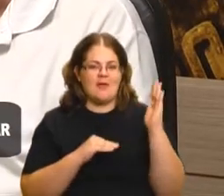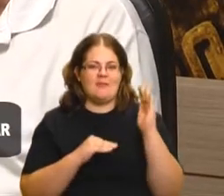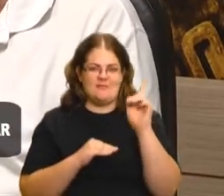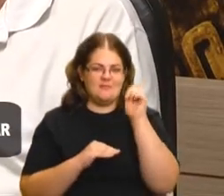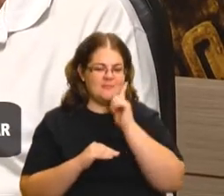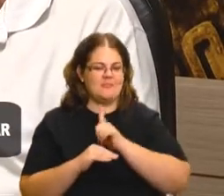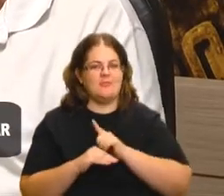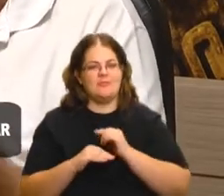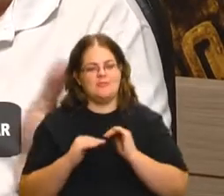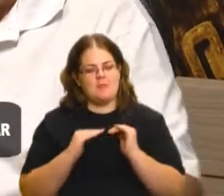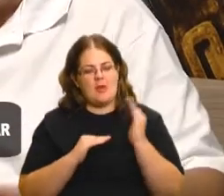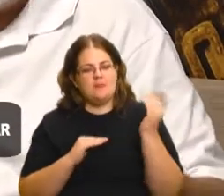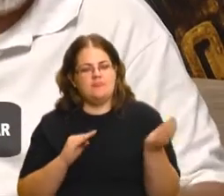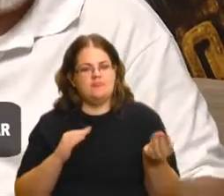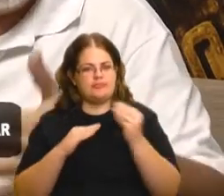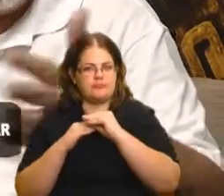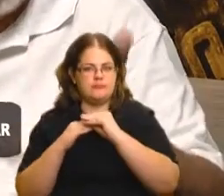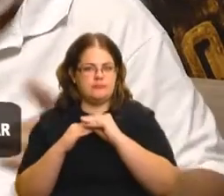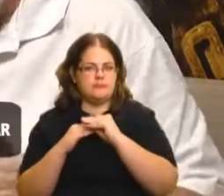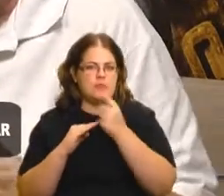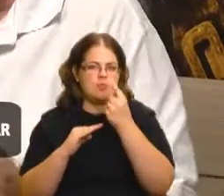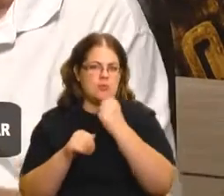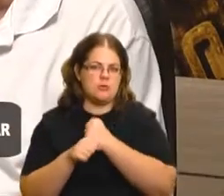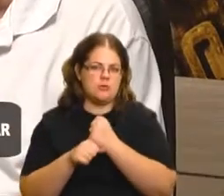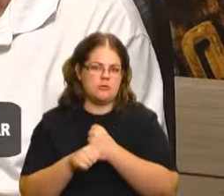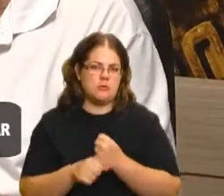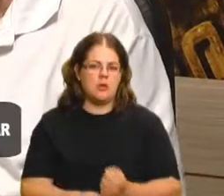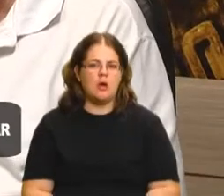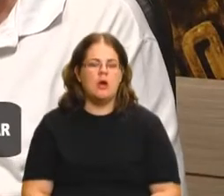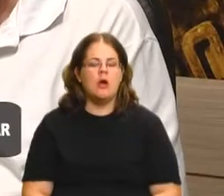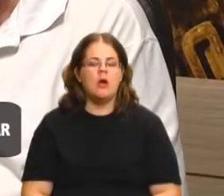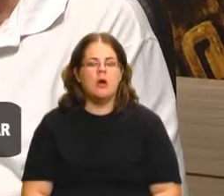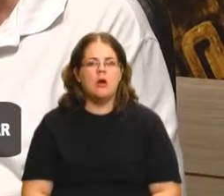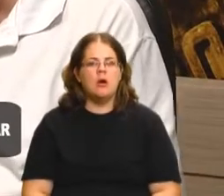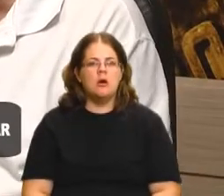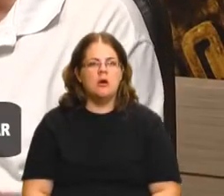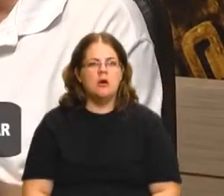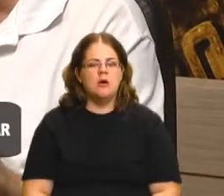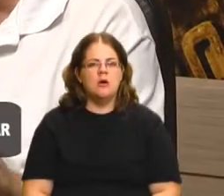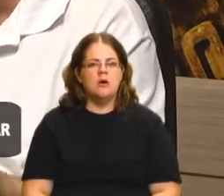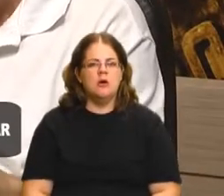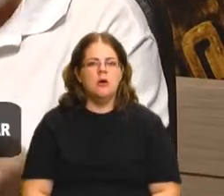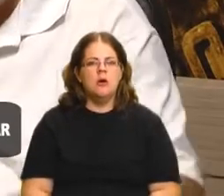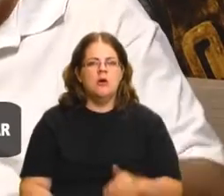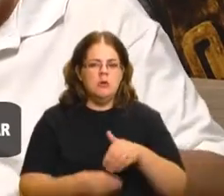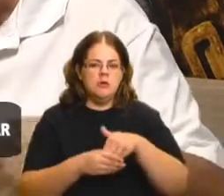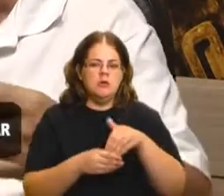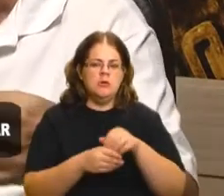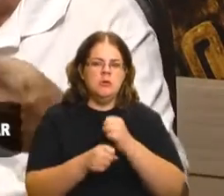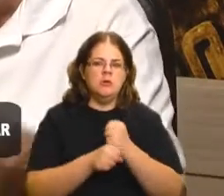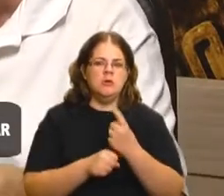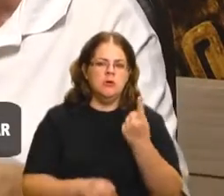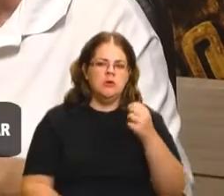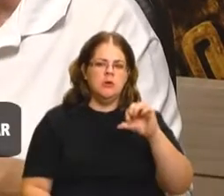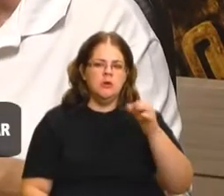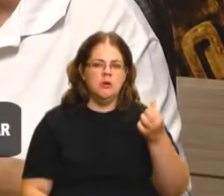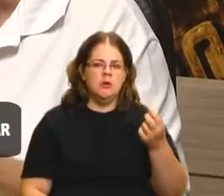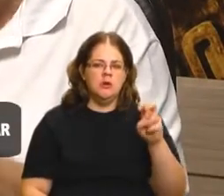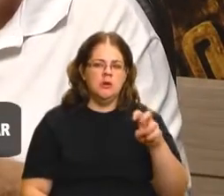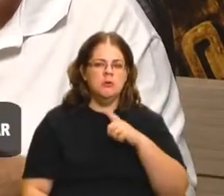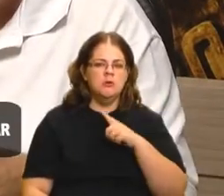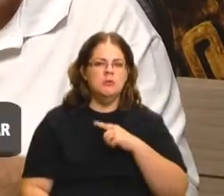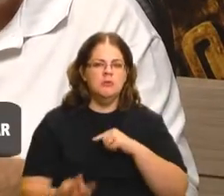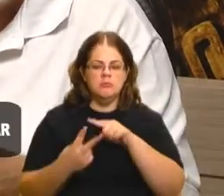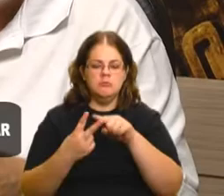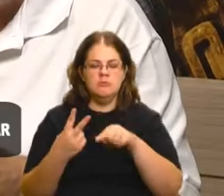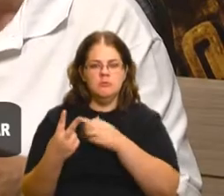governo, tá? Contra a vontade de Lacerda e de outros. Bom, mas nas eleições de 65, 2 governadores